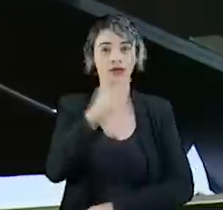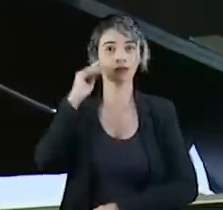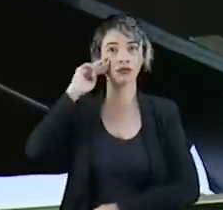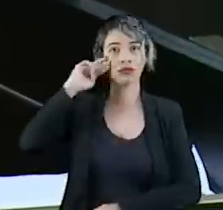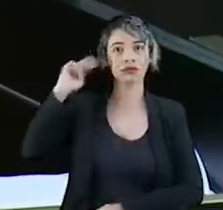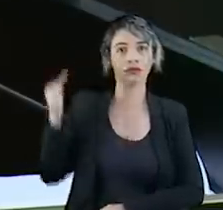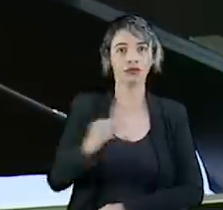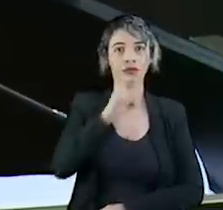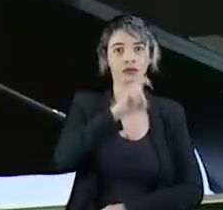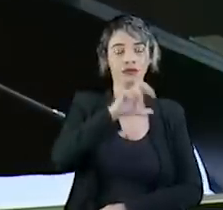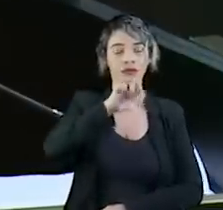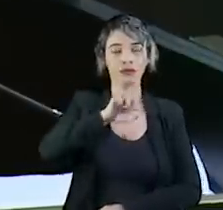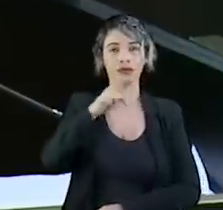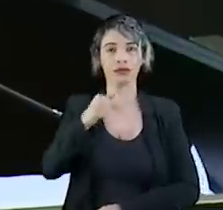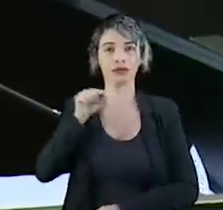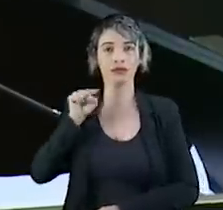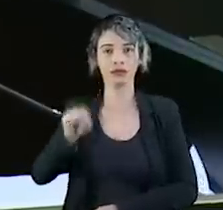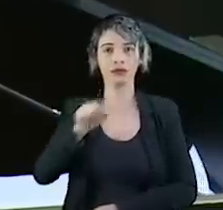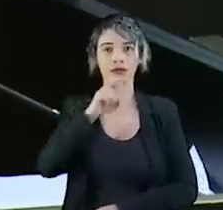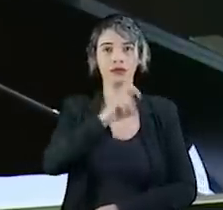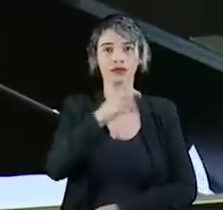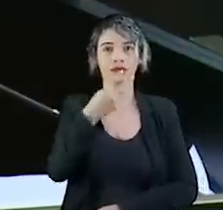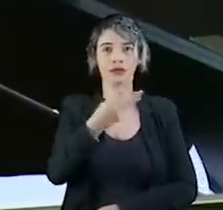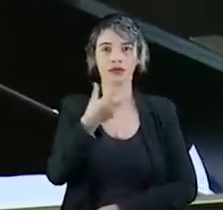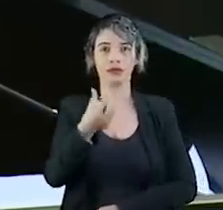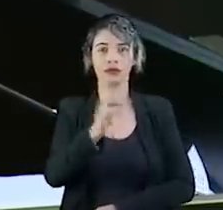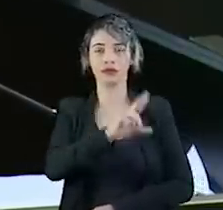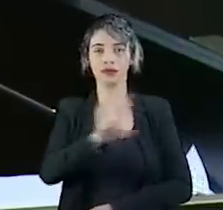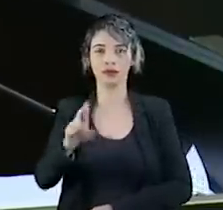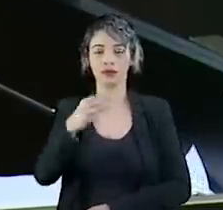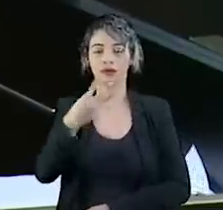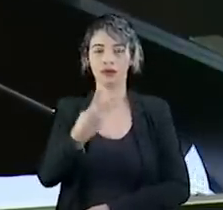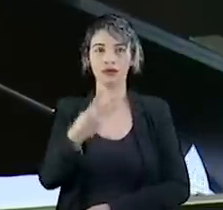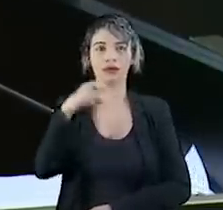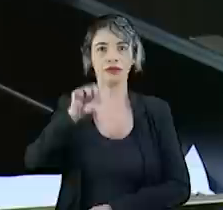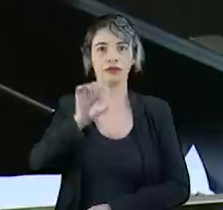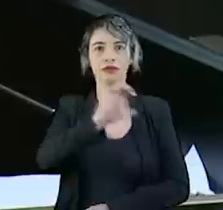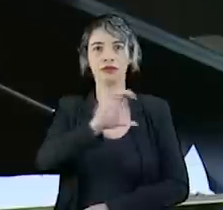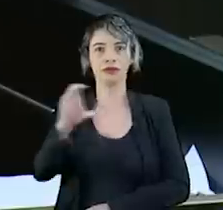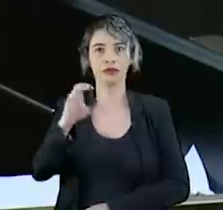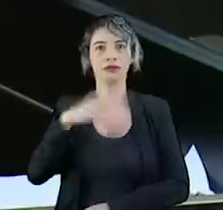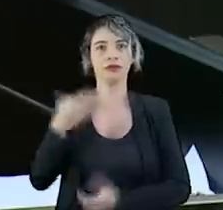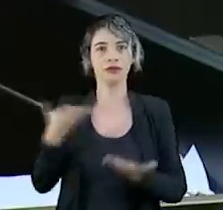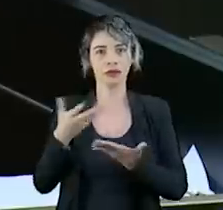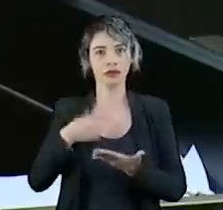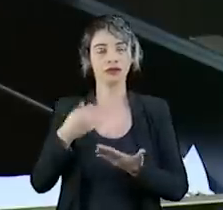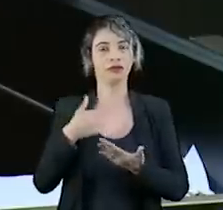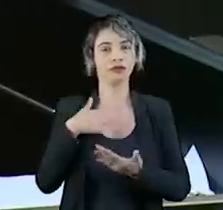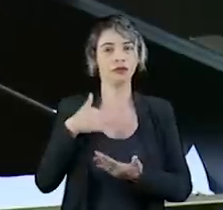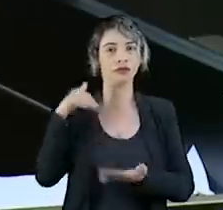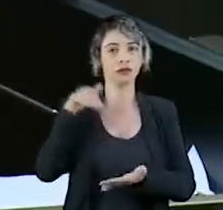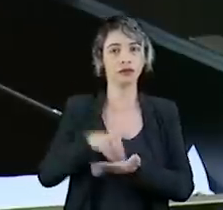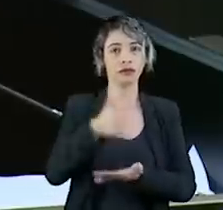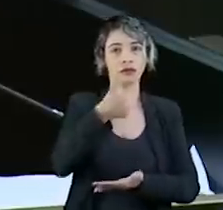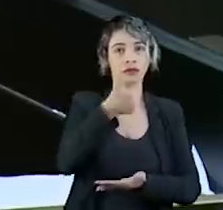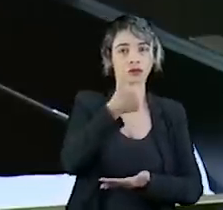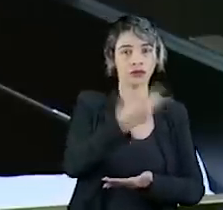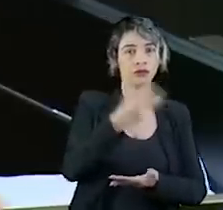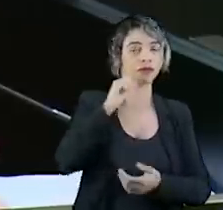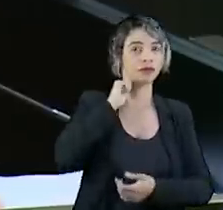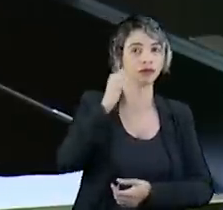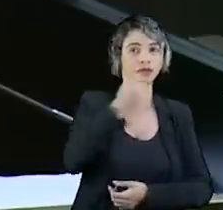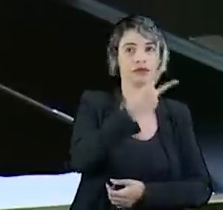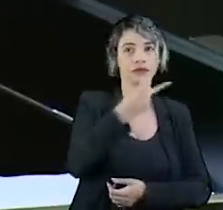dois milhões 597 1536 reais e 39 centavos que atualizado até Treze de abril de